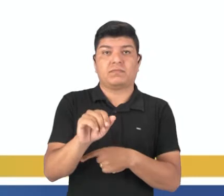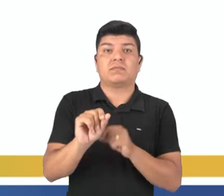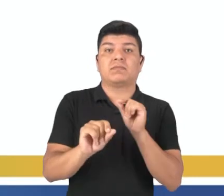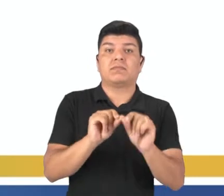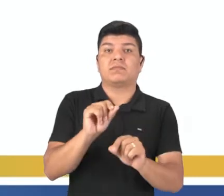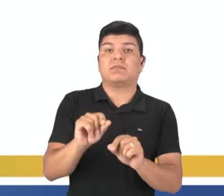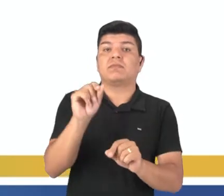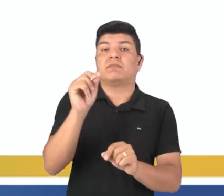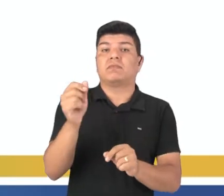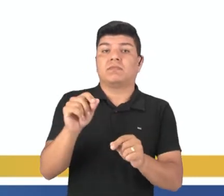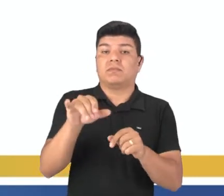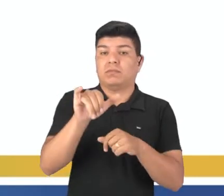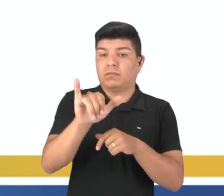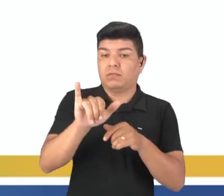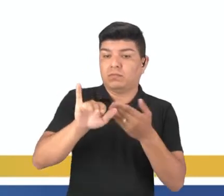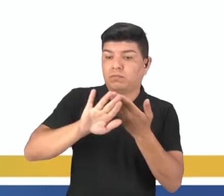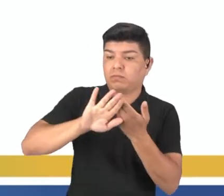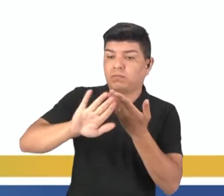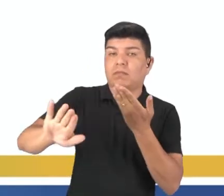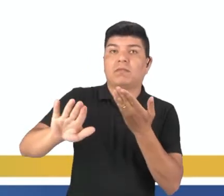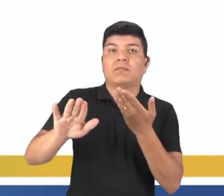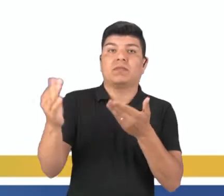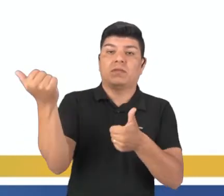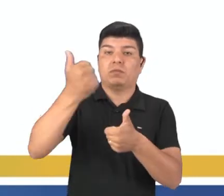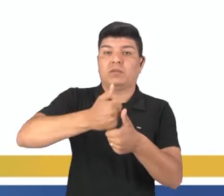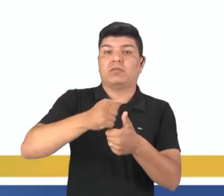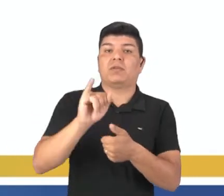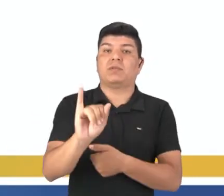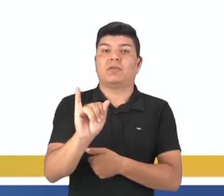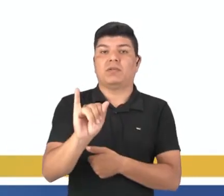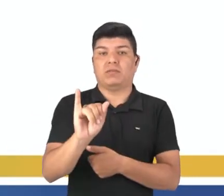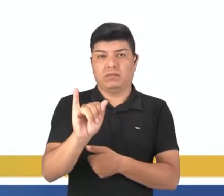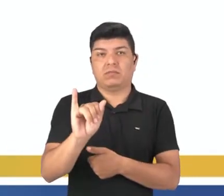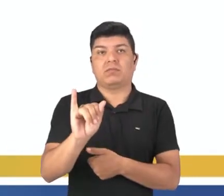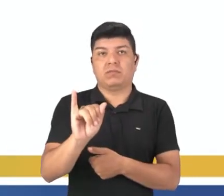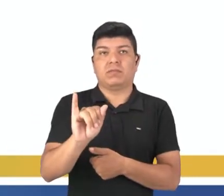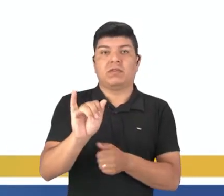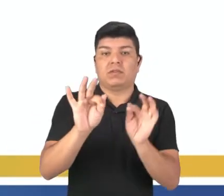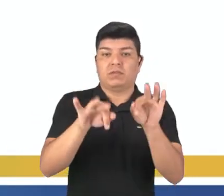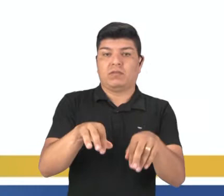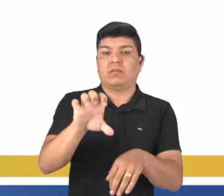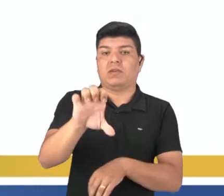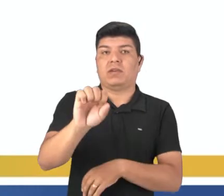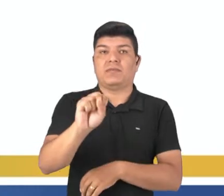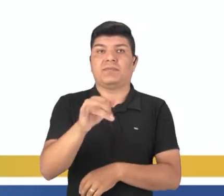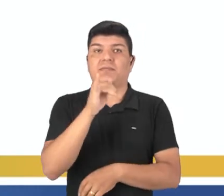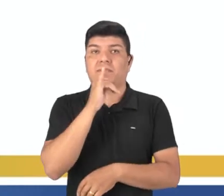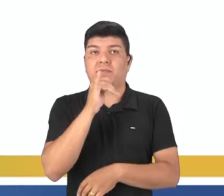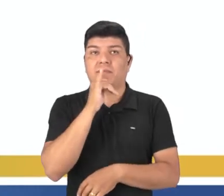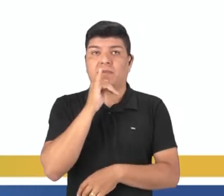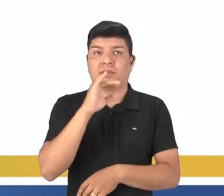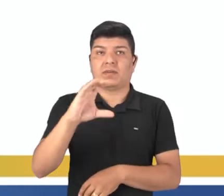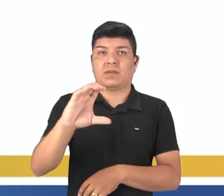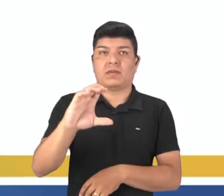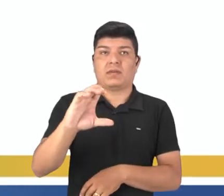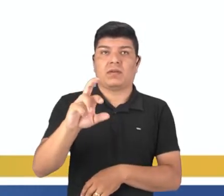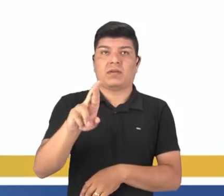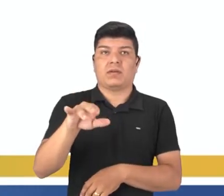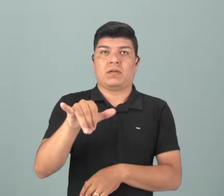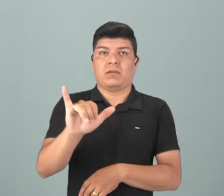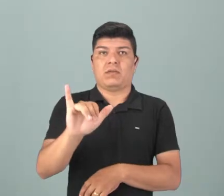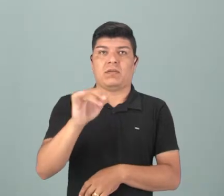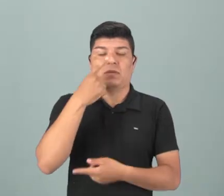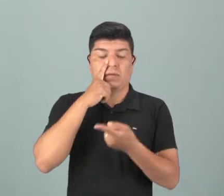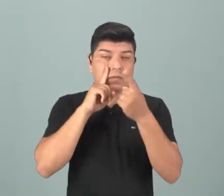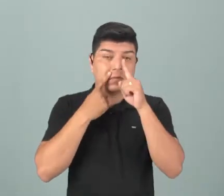consoante vocês vão tirar o y colocar o Wii e depois acrescentar o s exemplo o verbo criei o verbo